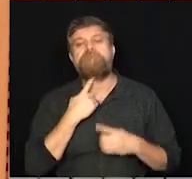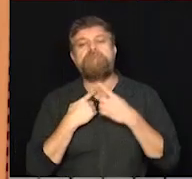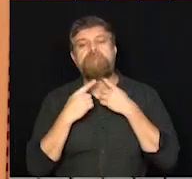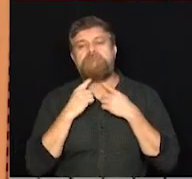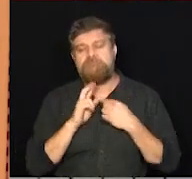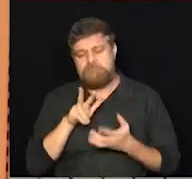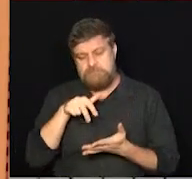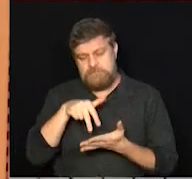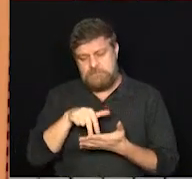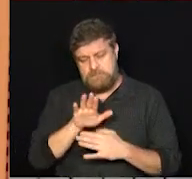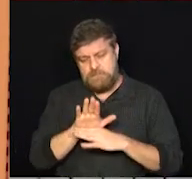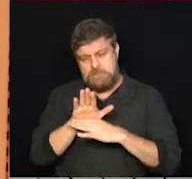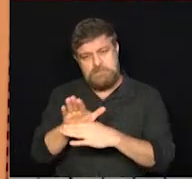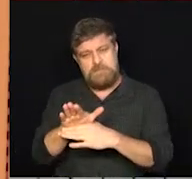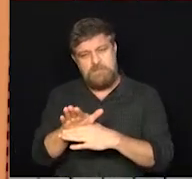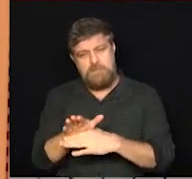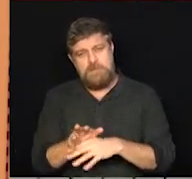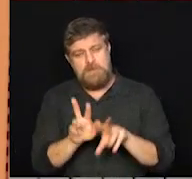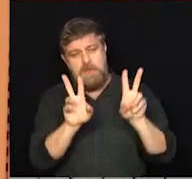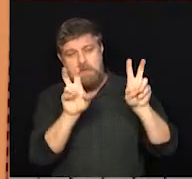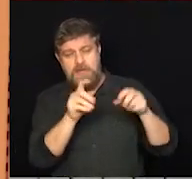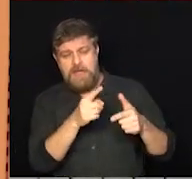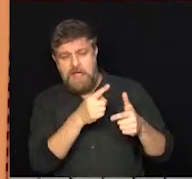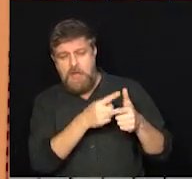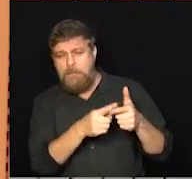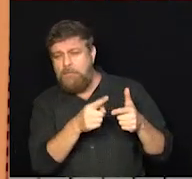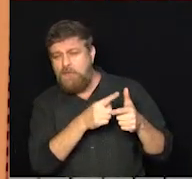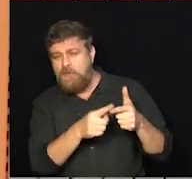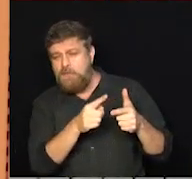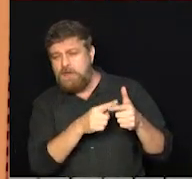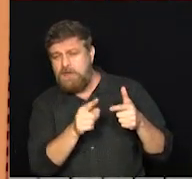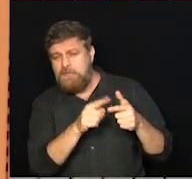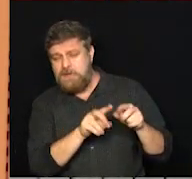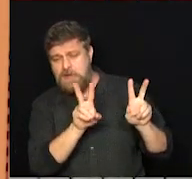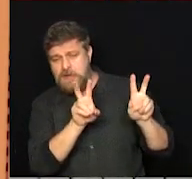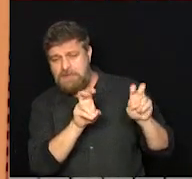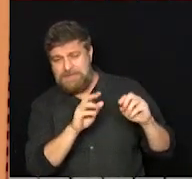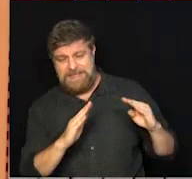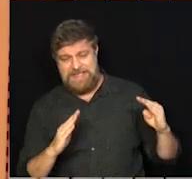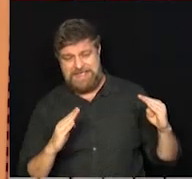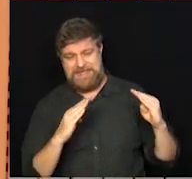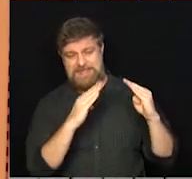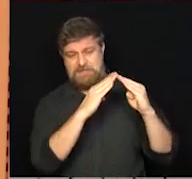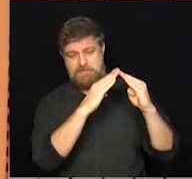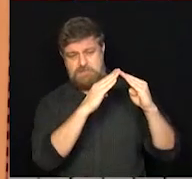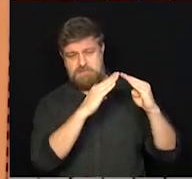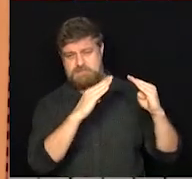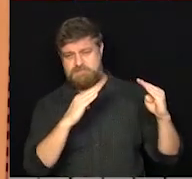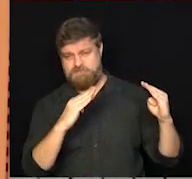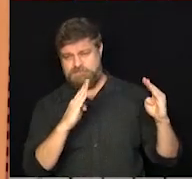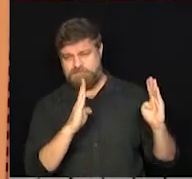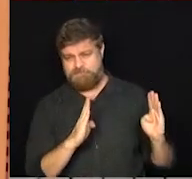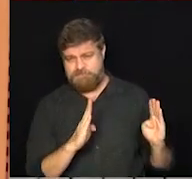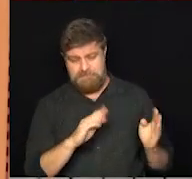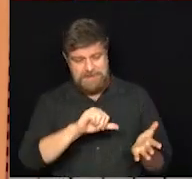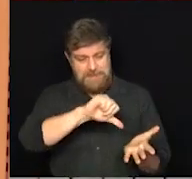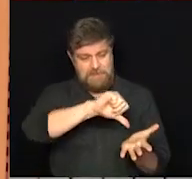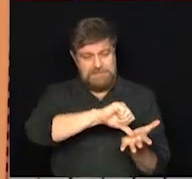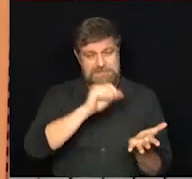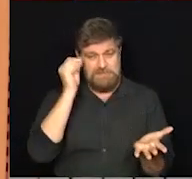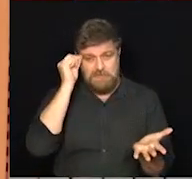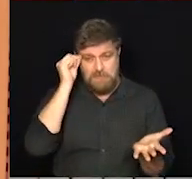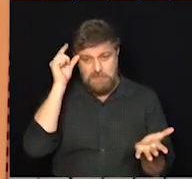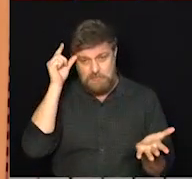e trata-se de um problema relativo ao Casarão né que é um centro cultural